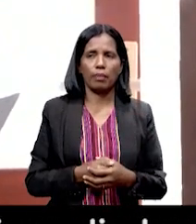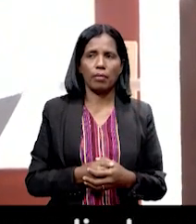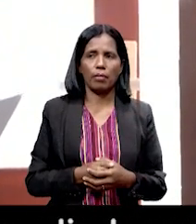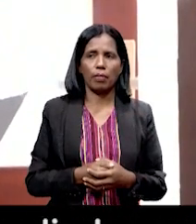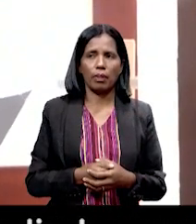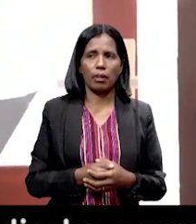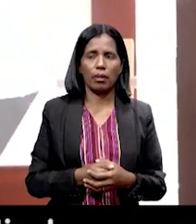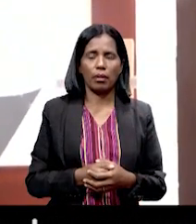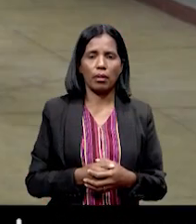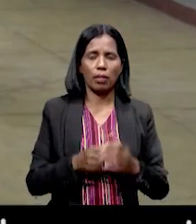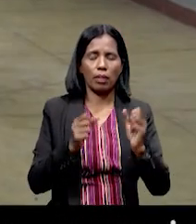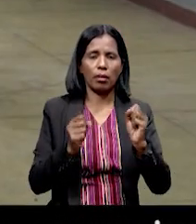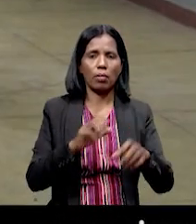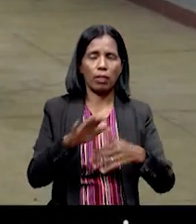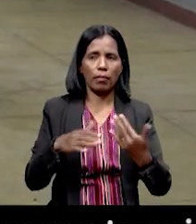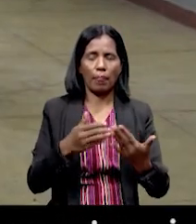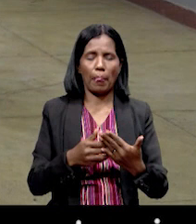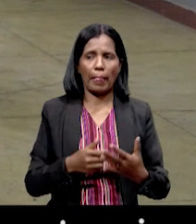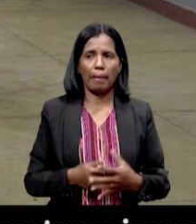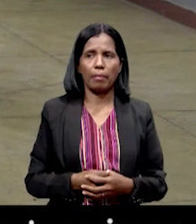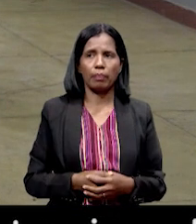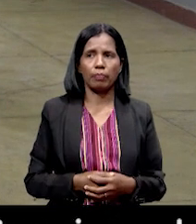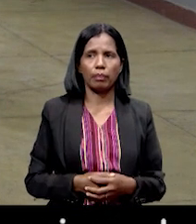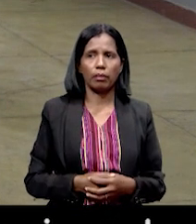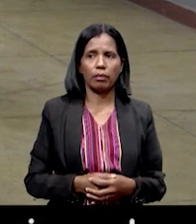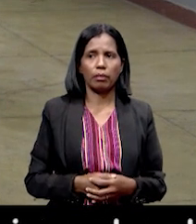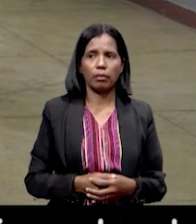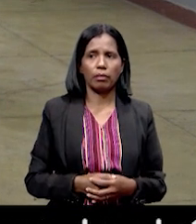o crescimento da UCT.